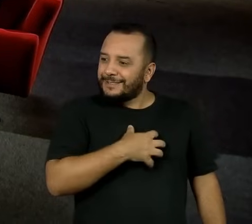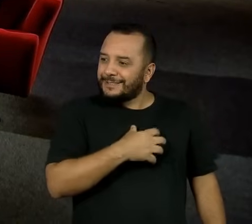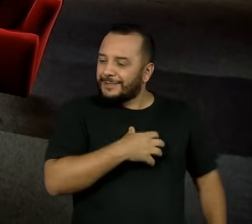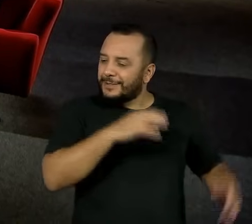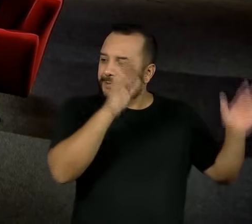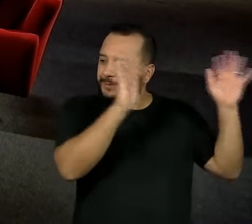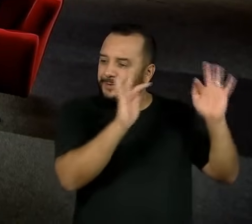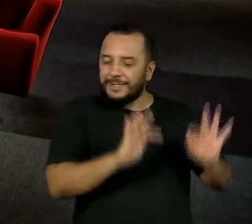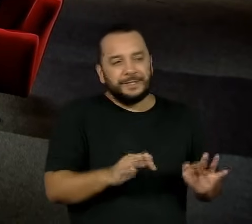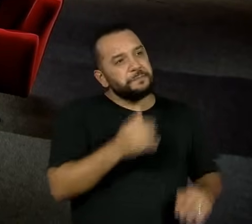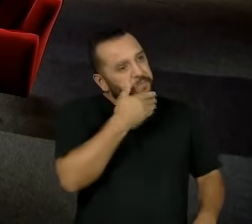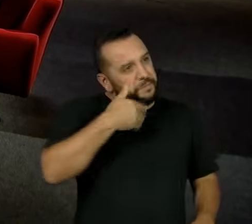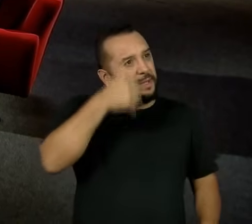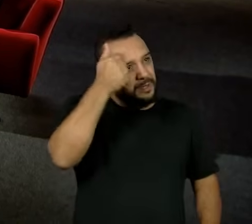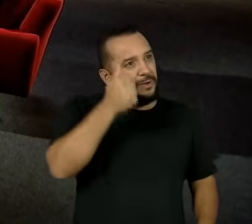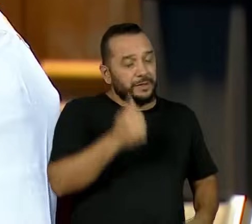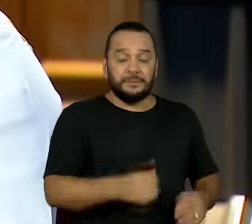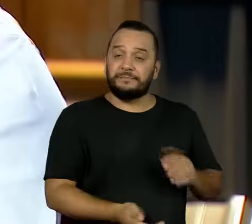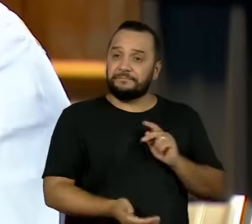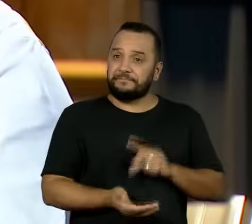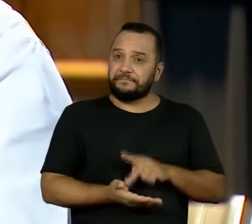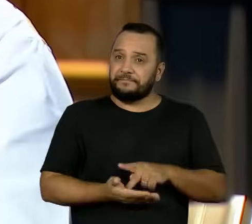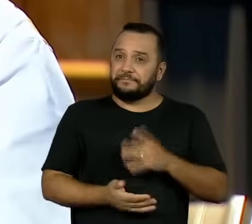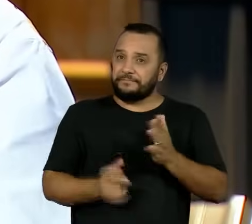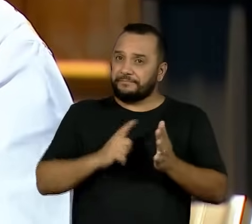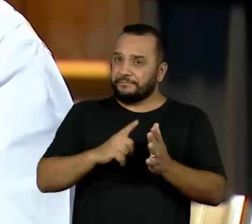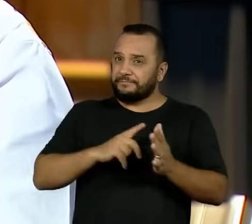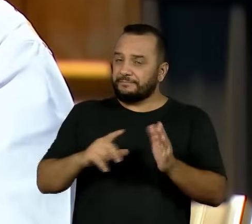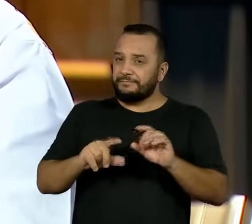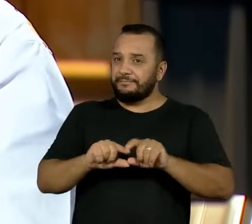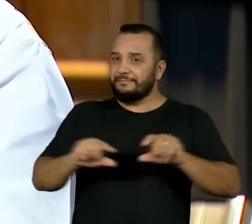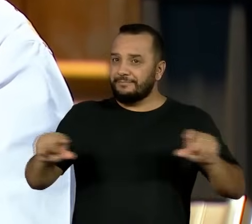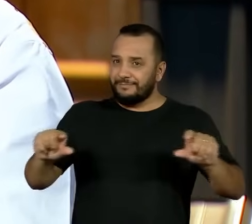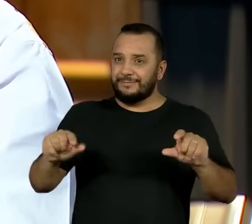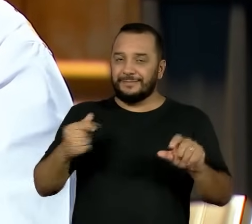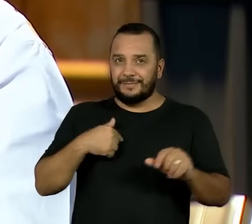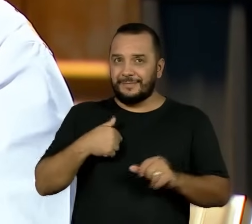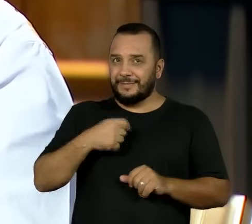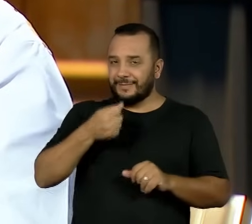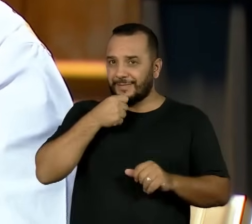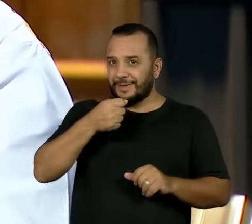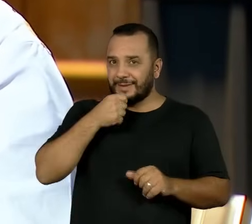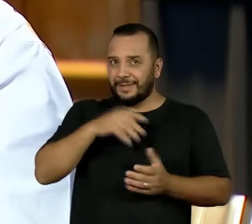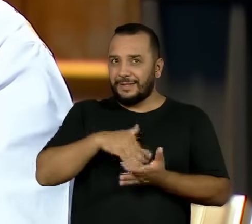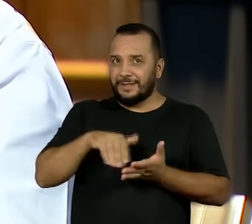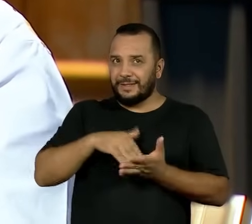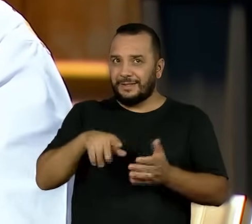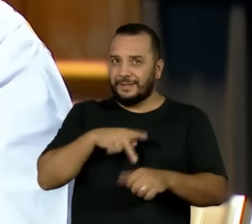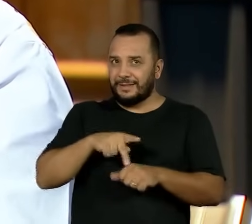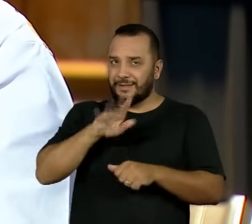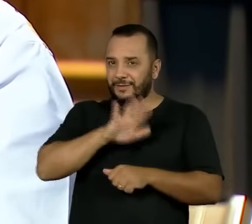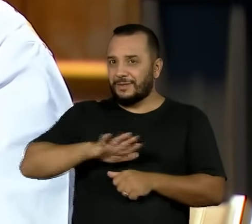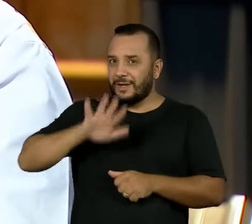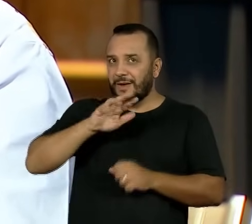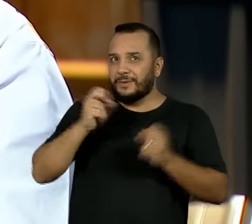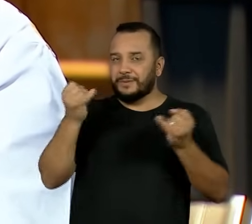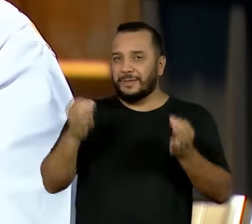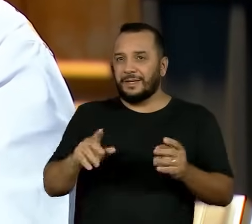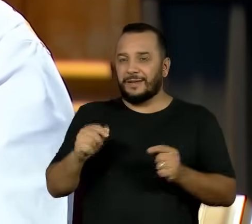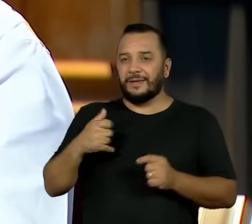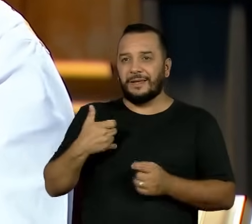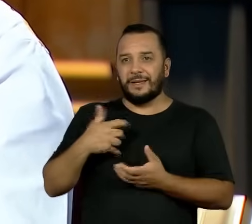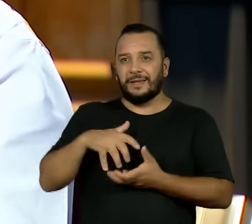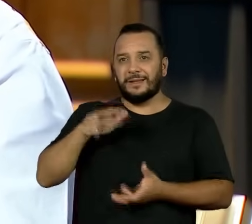você acordar melhor, né. Sabe que uma das primeiras frases que eu dei numa entrevista como secretário nacional, eu falei que envelhecer é